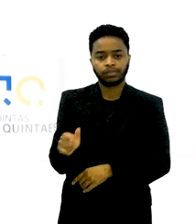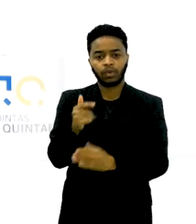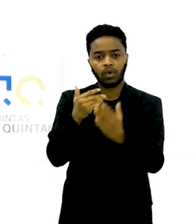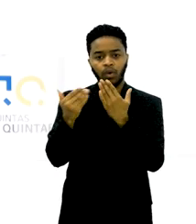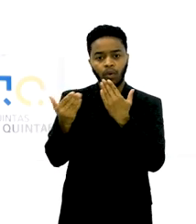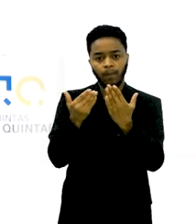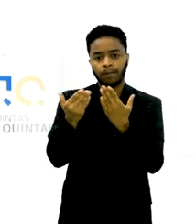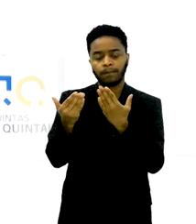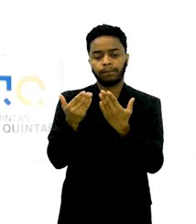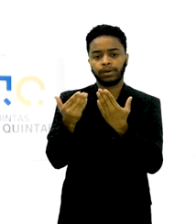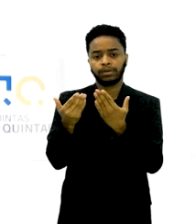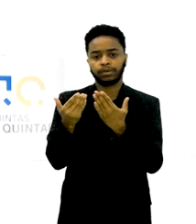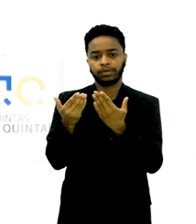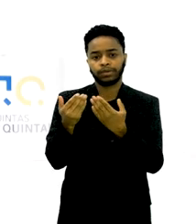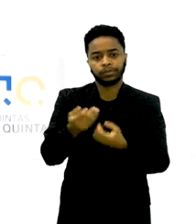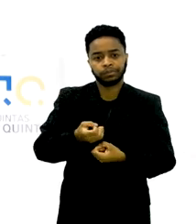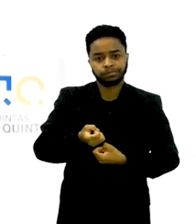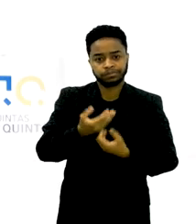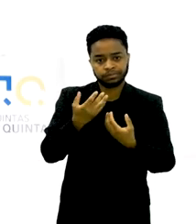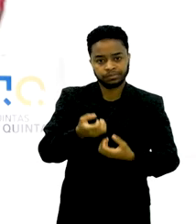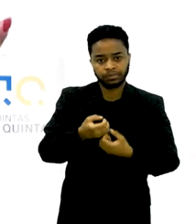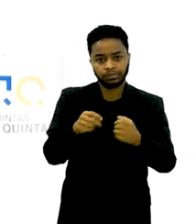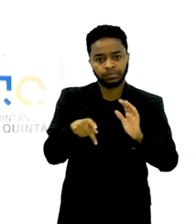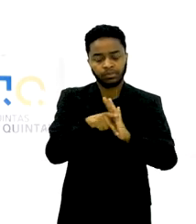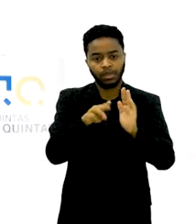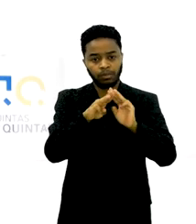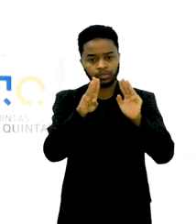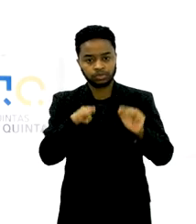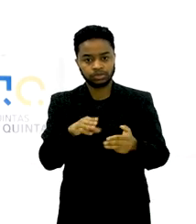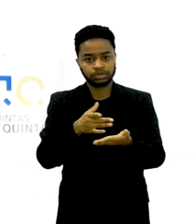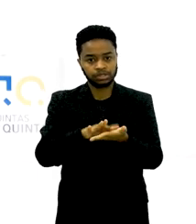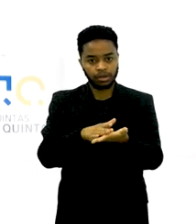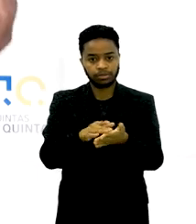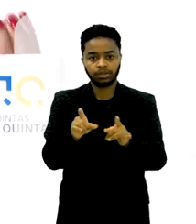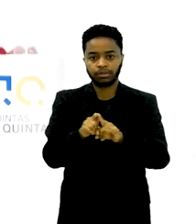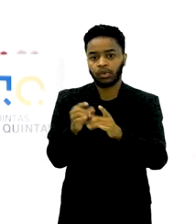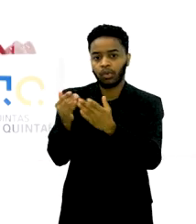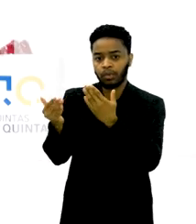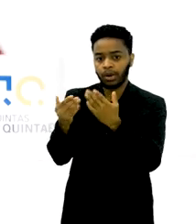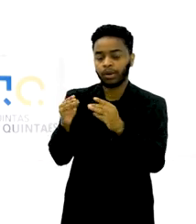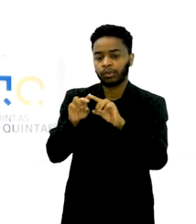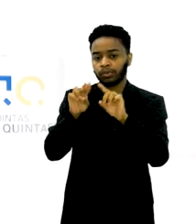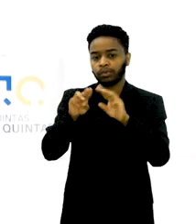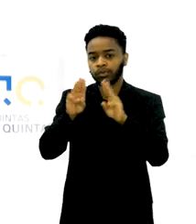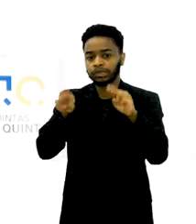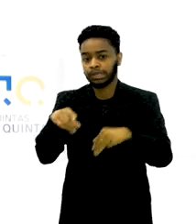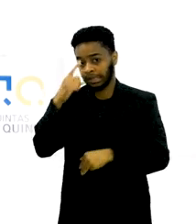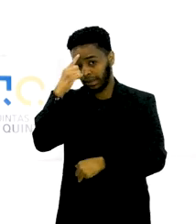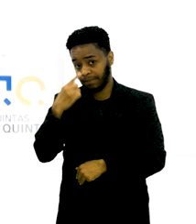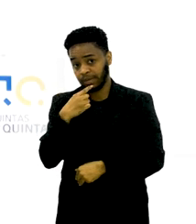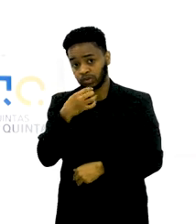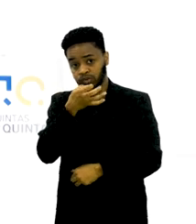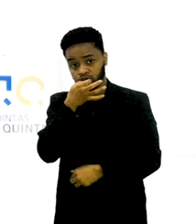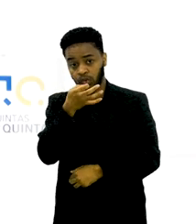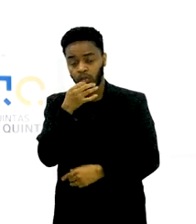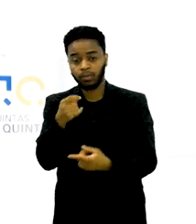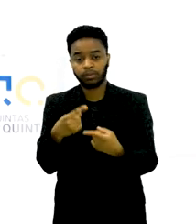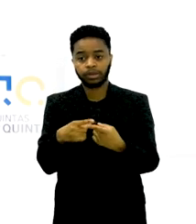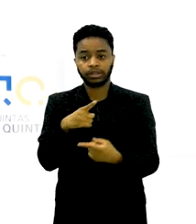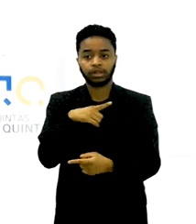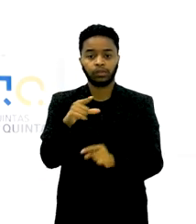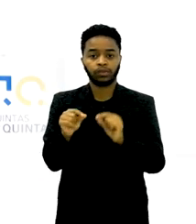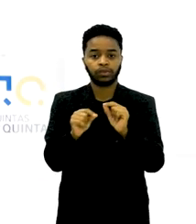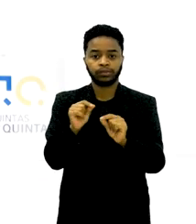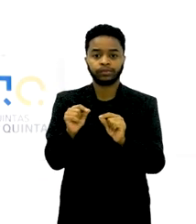compara né Eh os depoimentos do Museu do Samba com os depoimentos do M porque aí você tem a